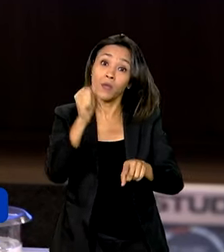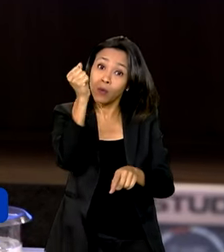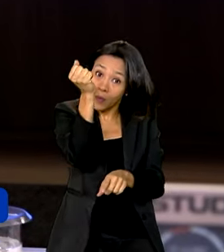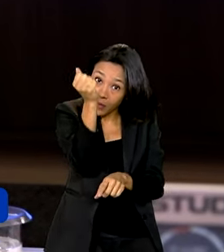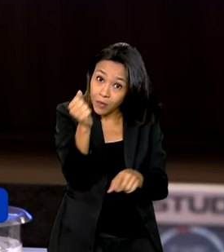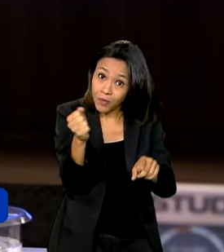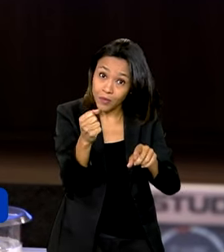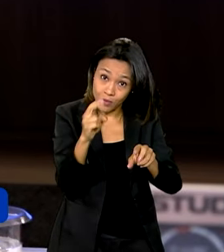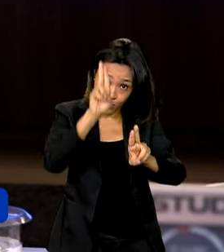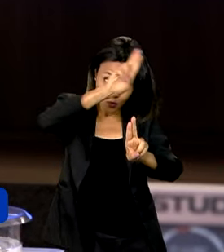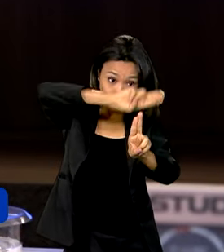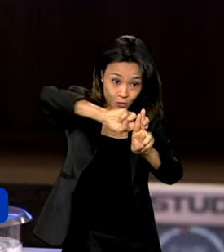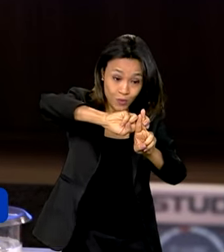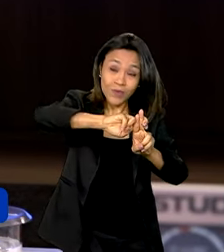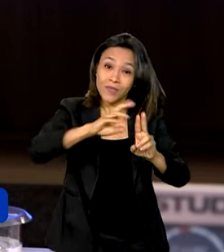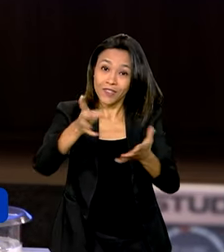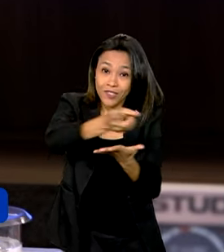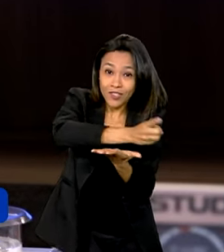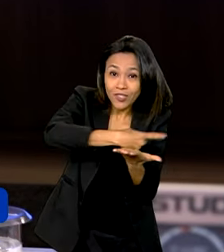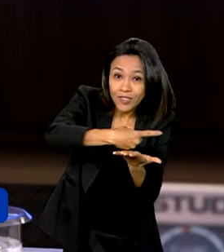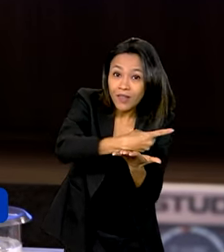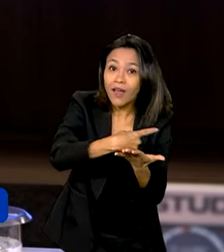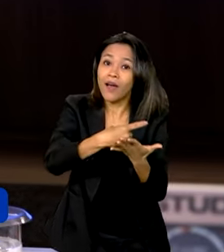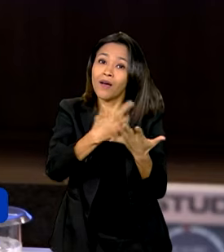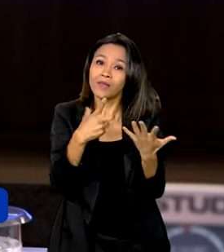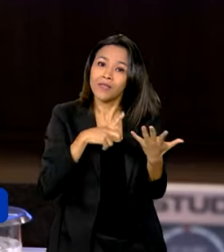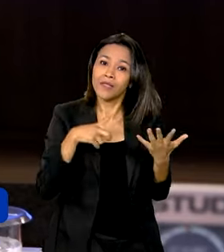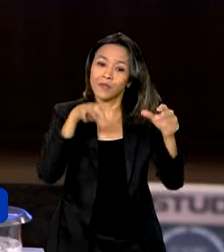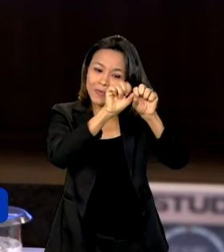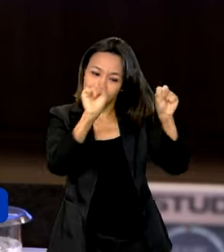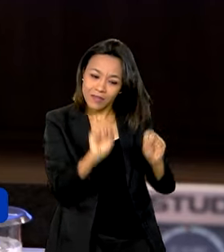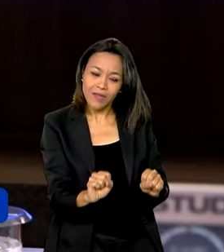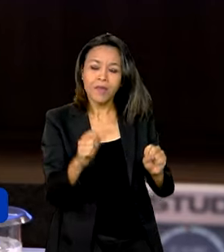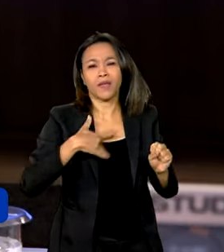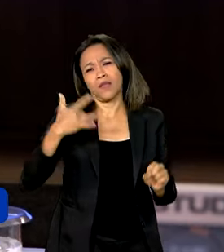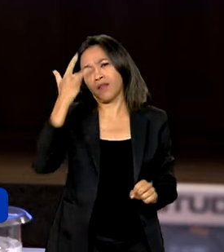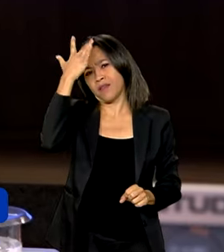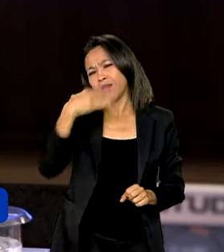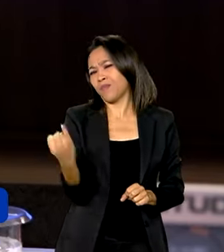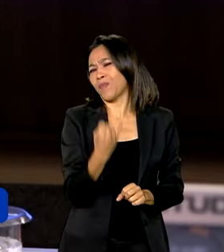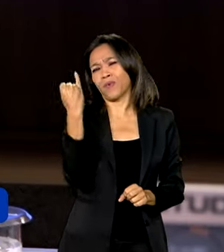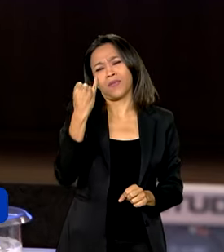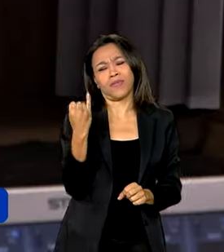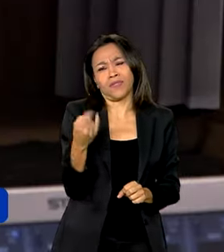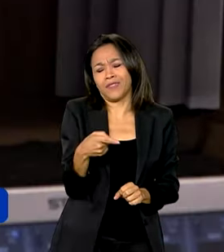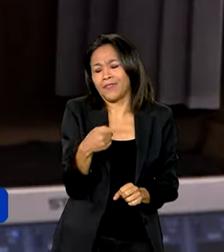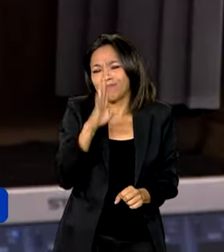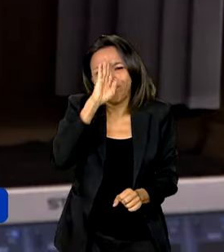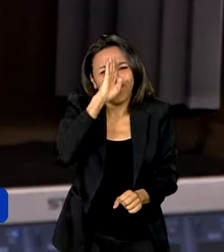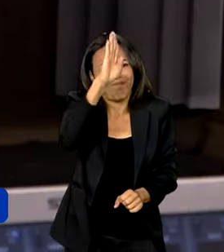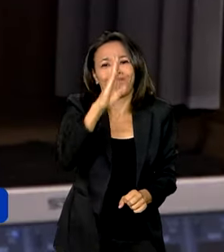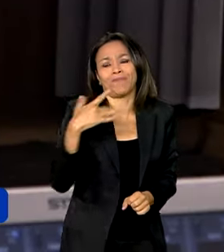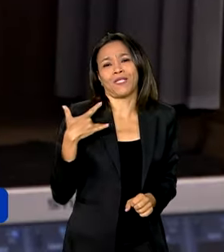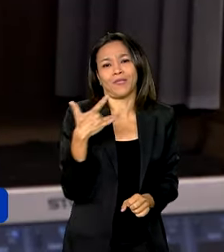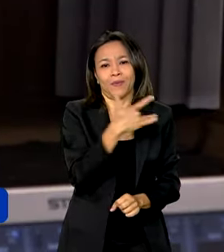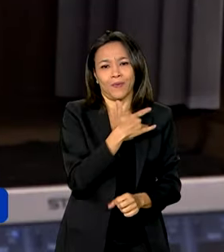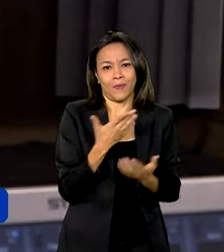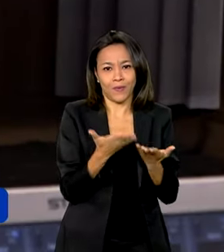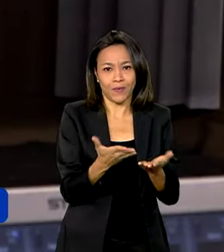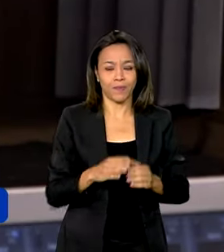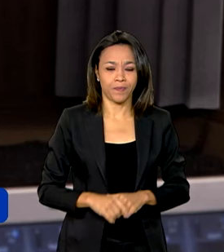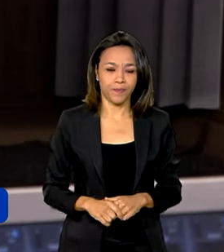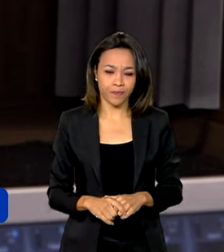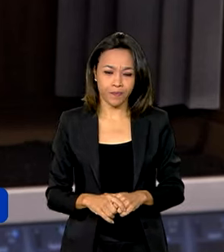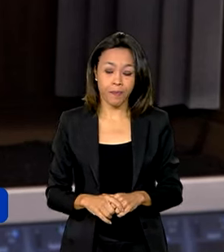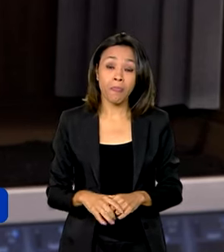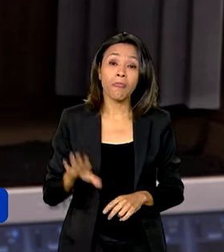rota da transição digital que é tão importante em todas as áreas e é vital paraa área da saúde Ô ministra inclusive